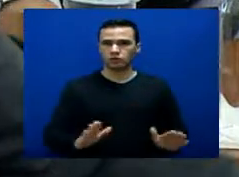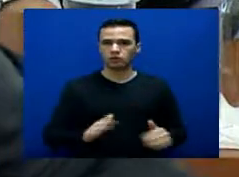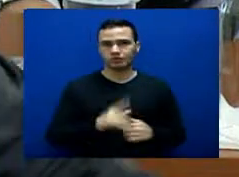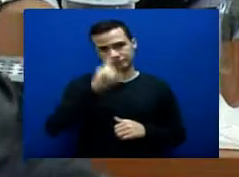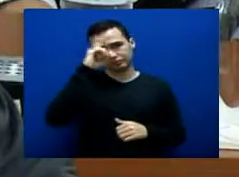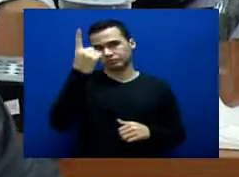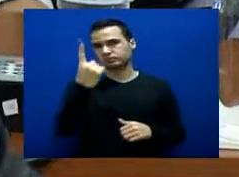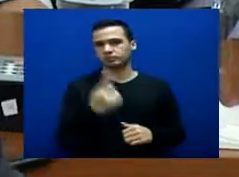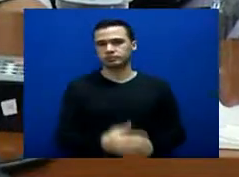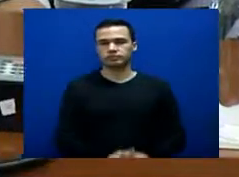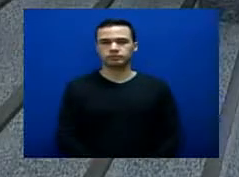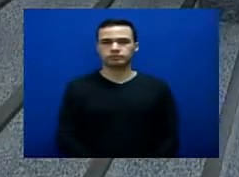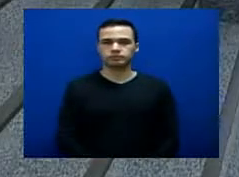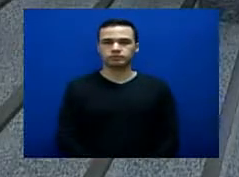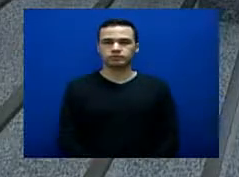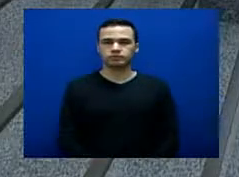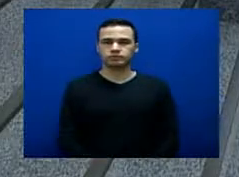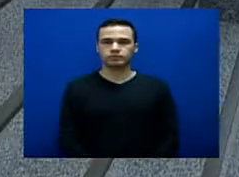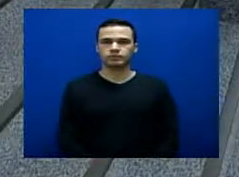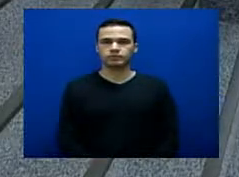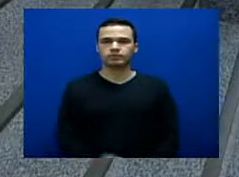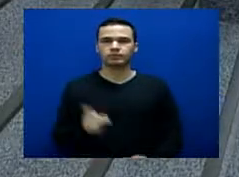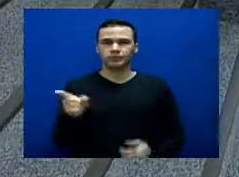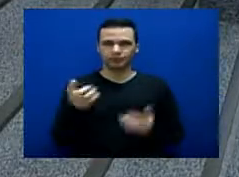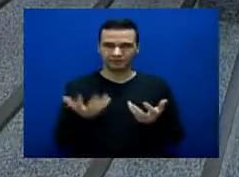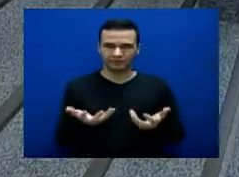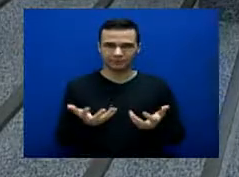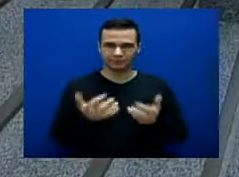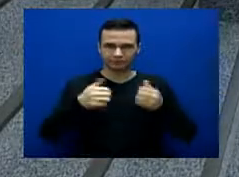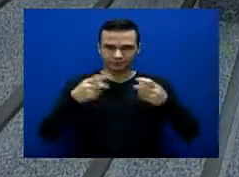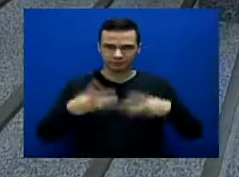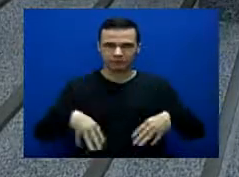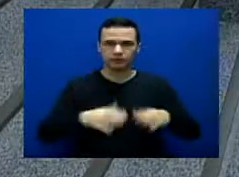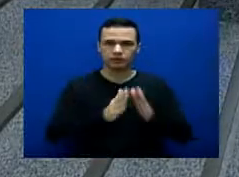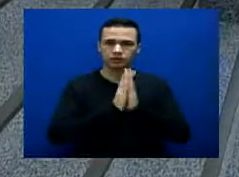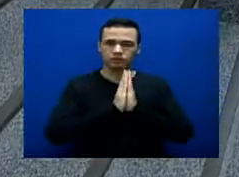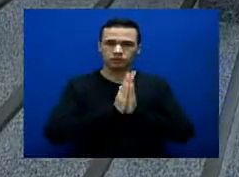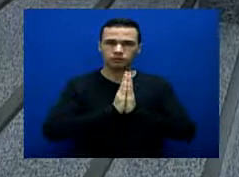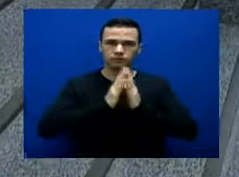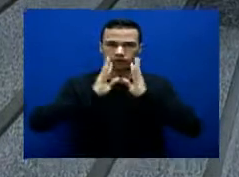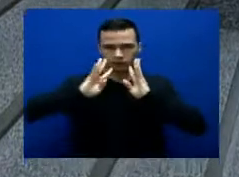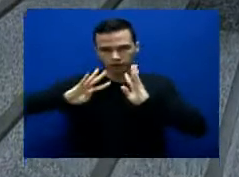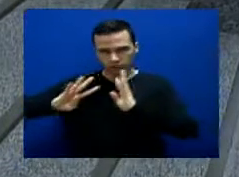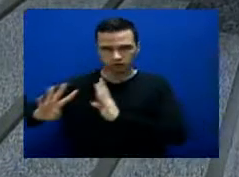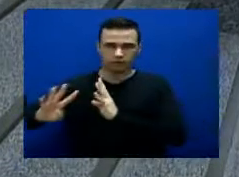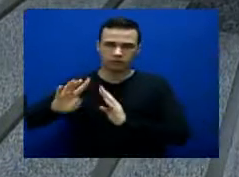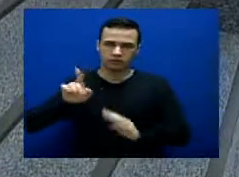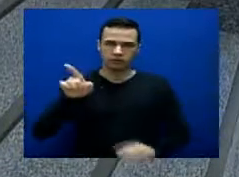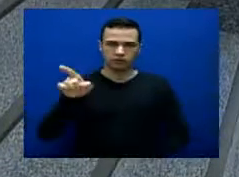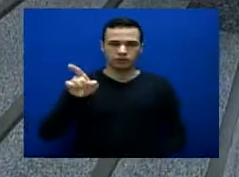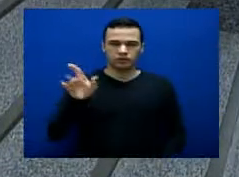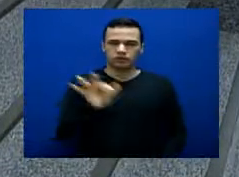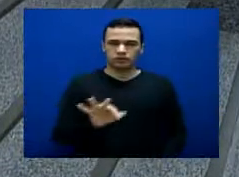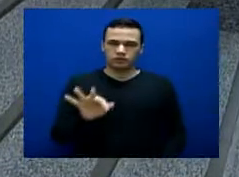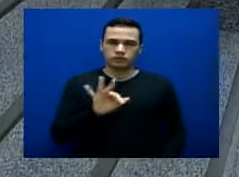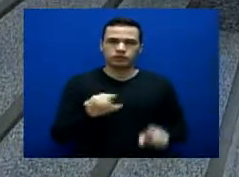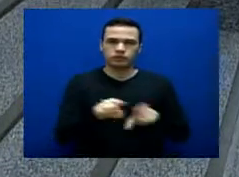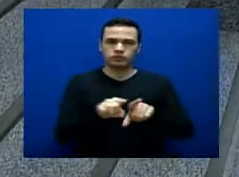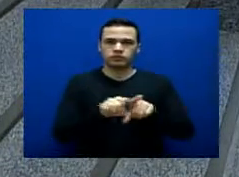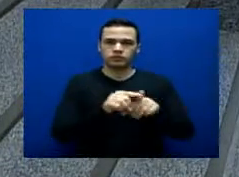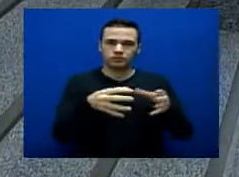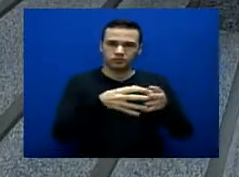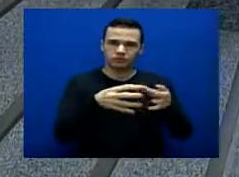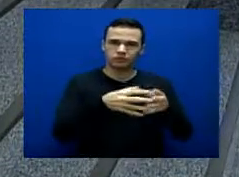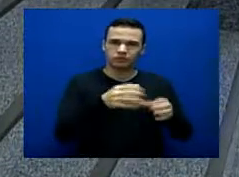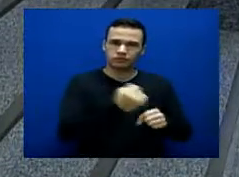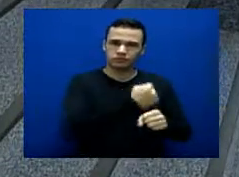ideia. Senhor presidente, eu só queria, senhor presidente, pedir um pouquinho de atenção. E também, enquanto da Comissão de Obras e Serviços